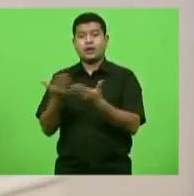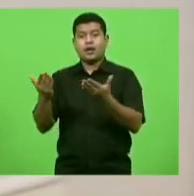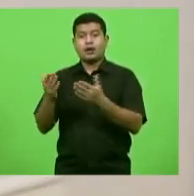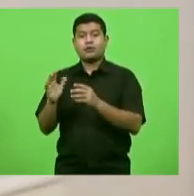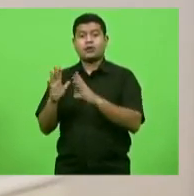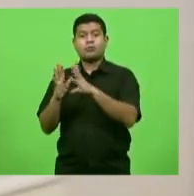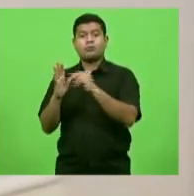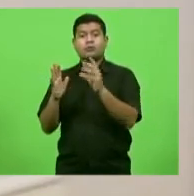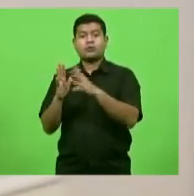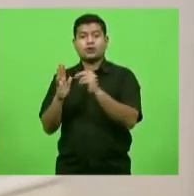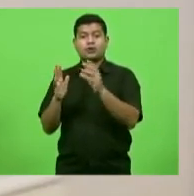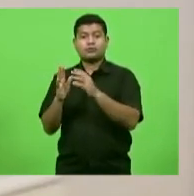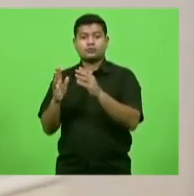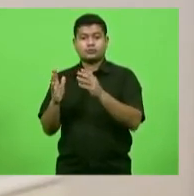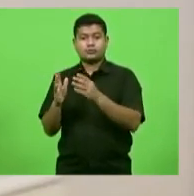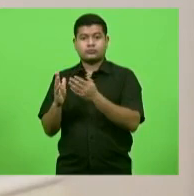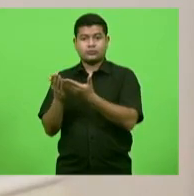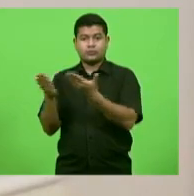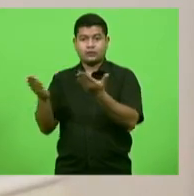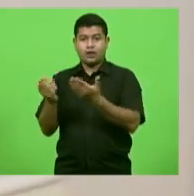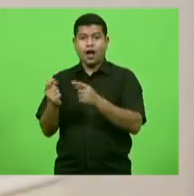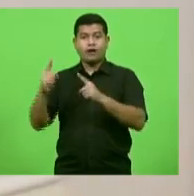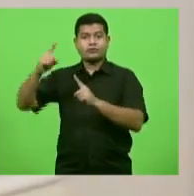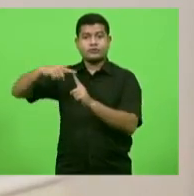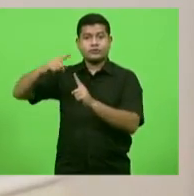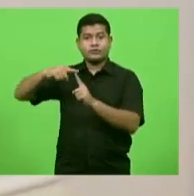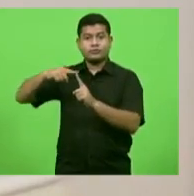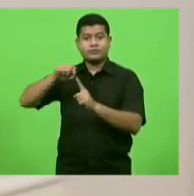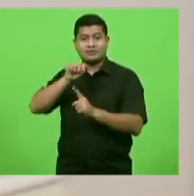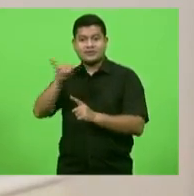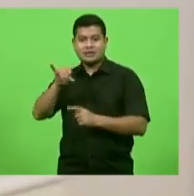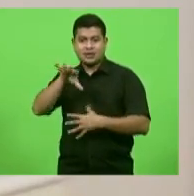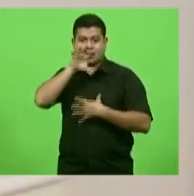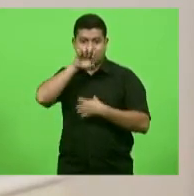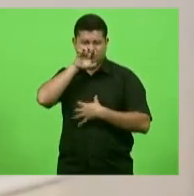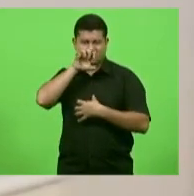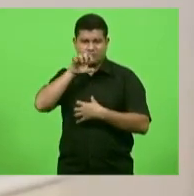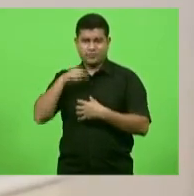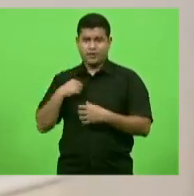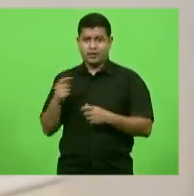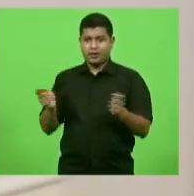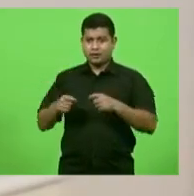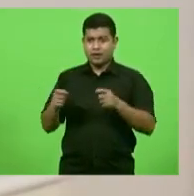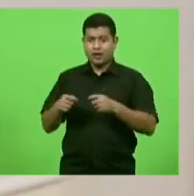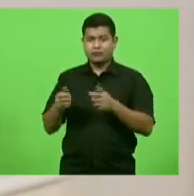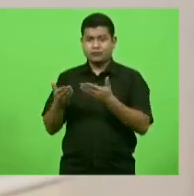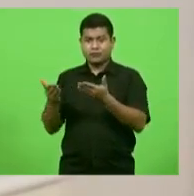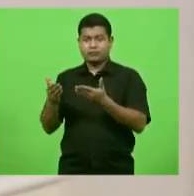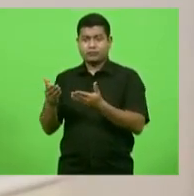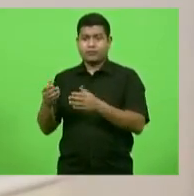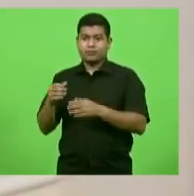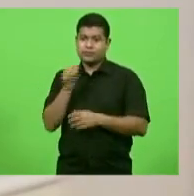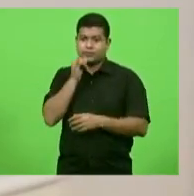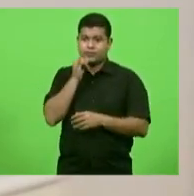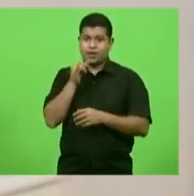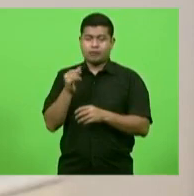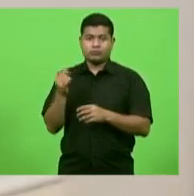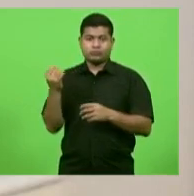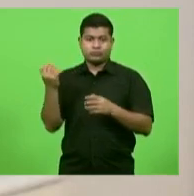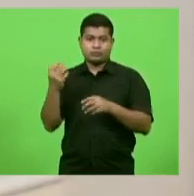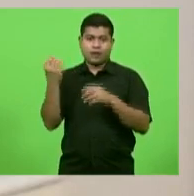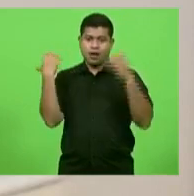ventiladores pulmonares se seriam servíveis para utilização em UTI ou de forma móvel. Respondeu o